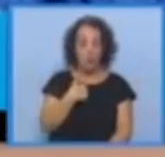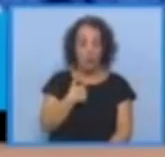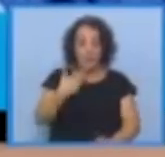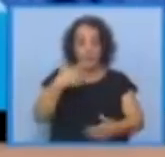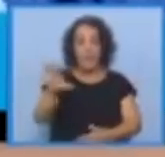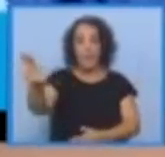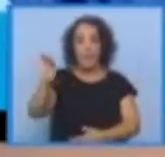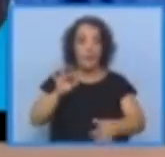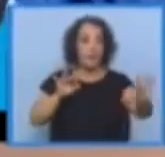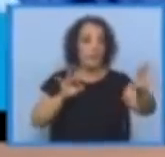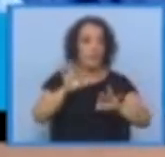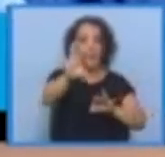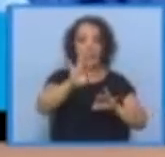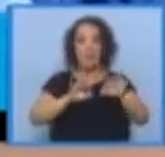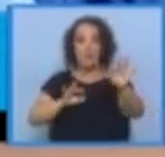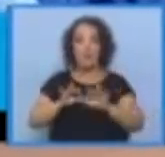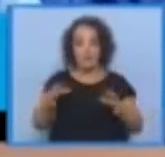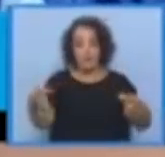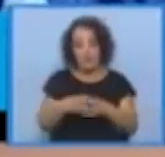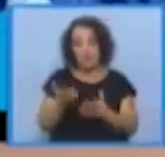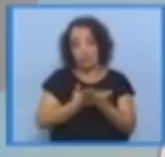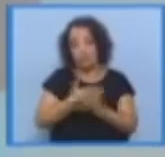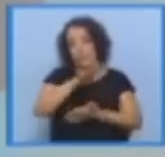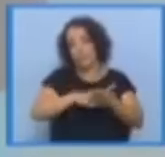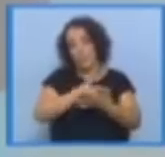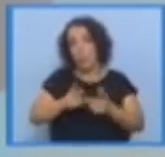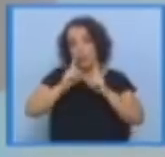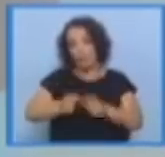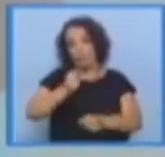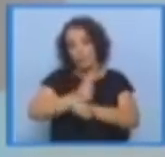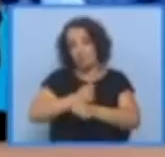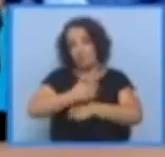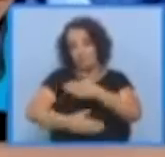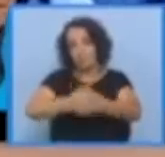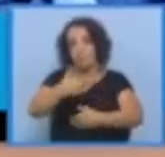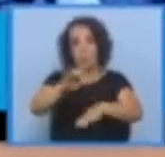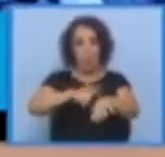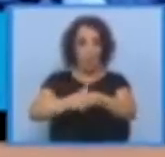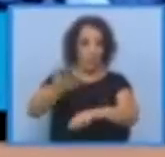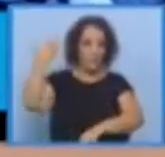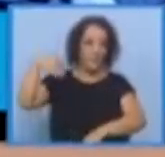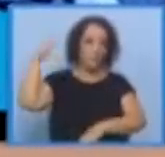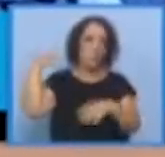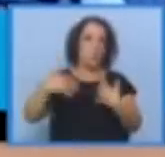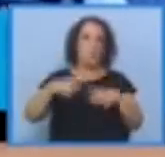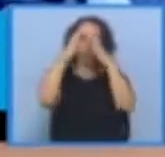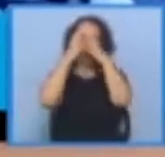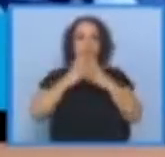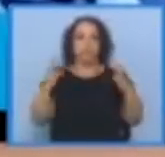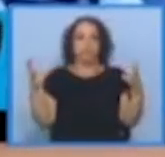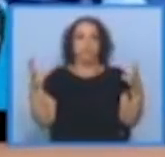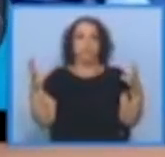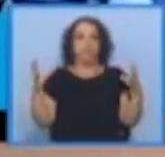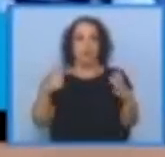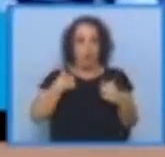de cada equipe para a gente poder fazer alguma coisa. E planejámos e começámos a trabalhar. Mas naquele tempo foi um escândalo, não é? Porque eram rapazes de